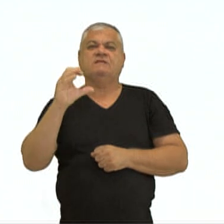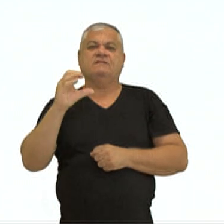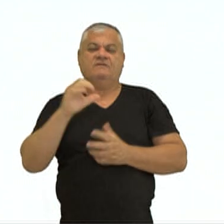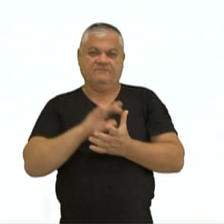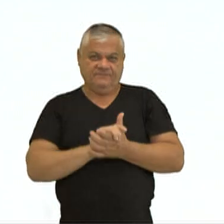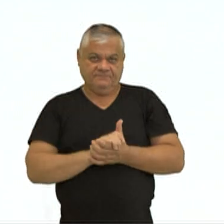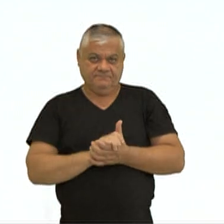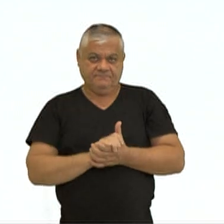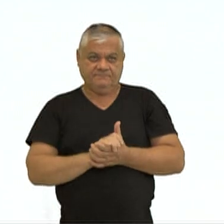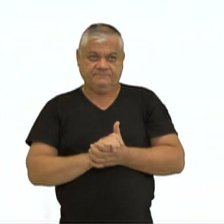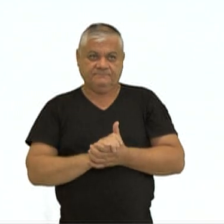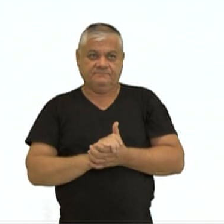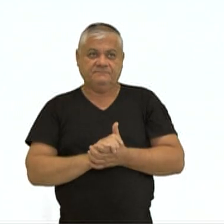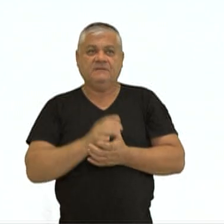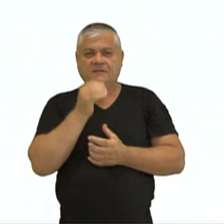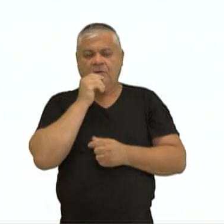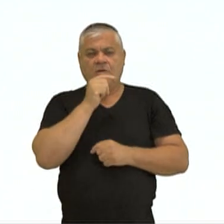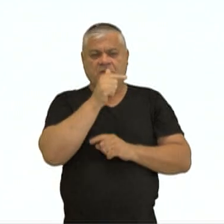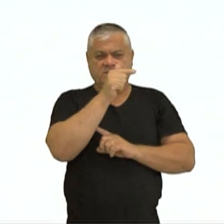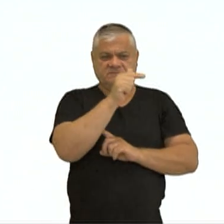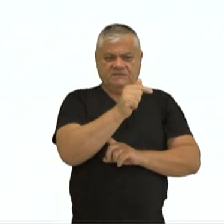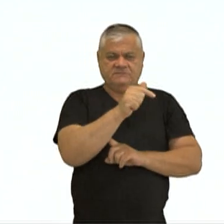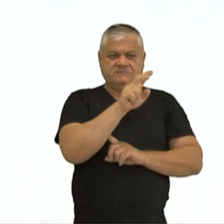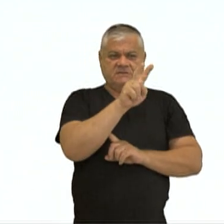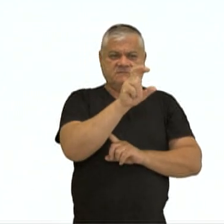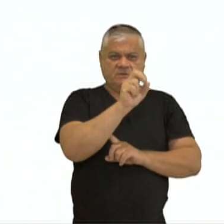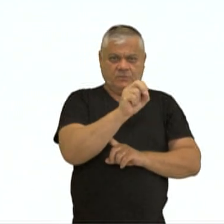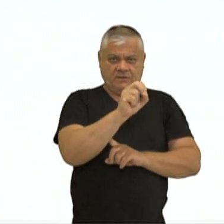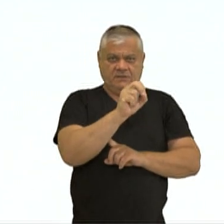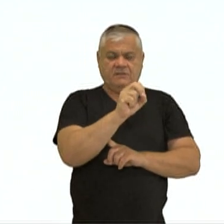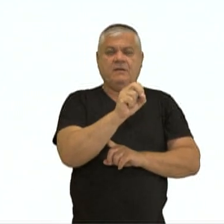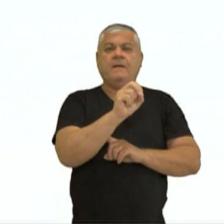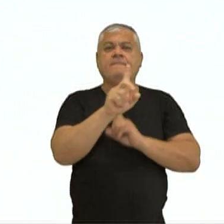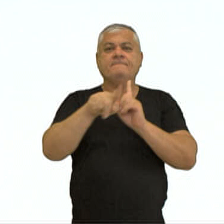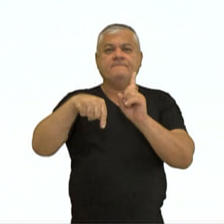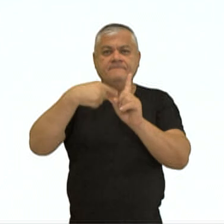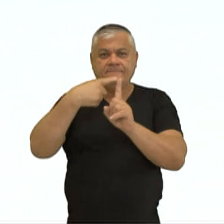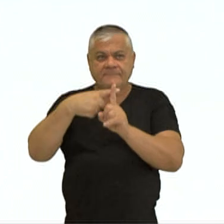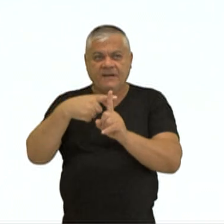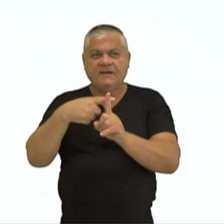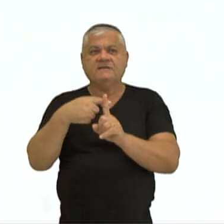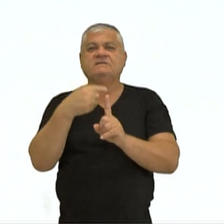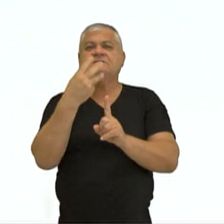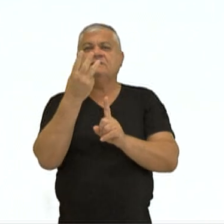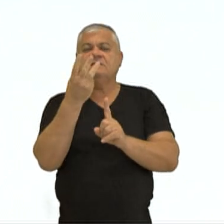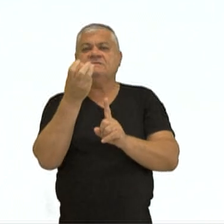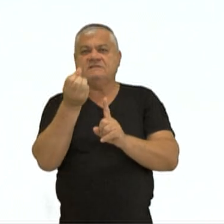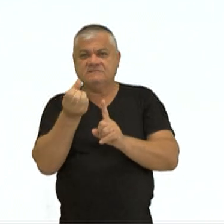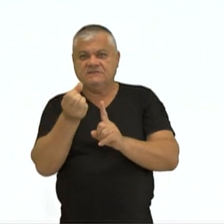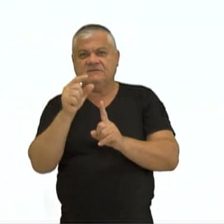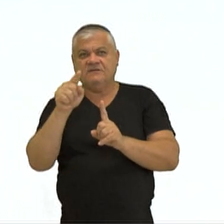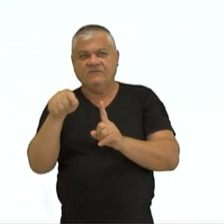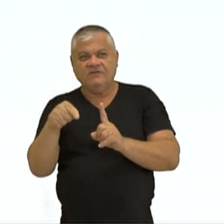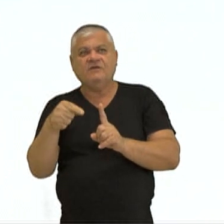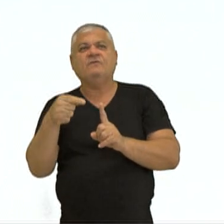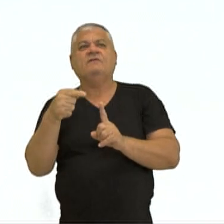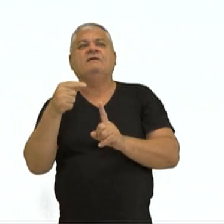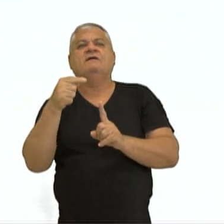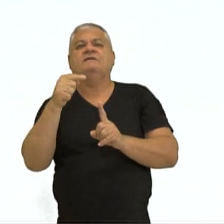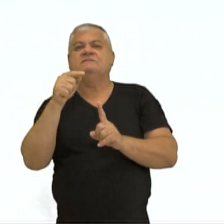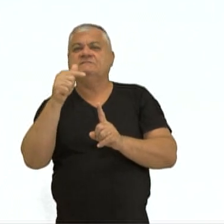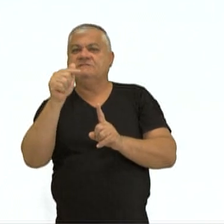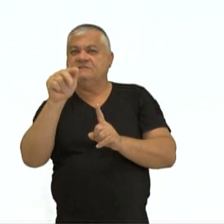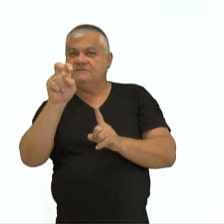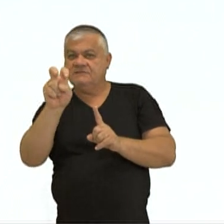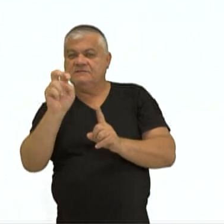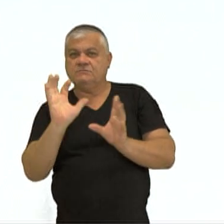36,75. Somado com o capital que eu tinha inicialmente, que a Juliana tinha inicialmente, que era 750, portanto,